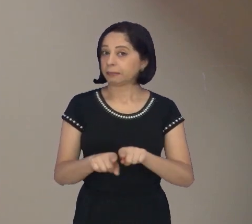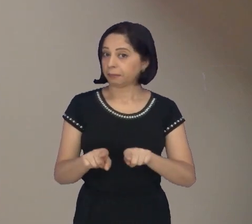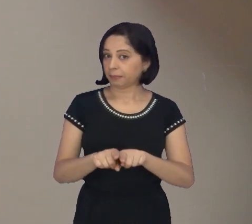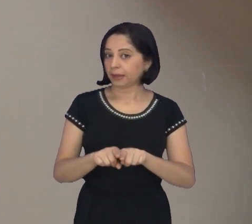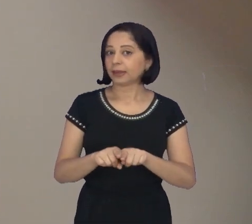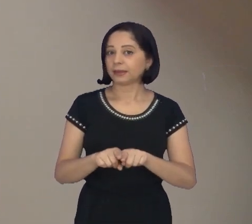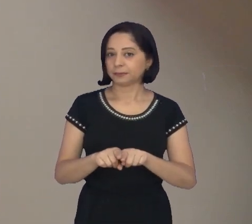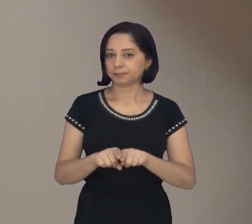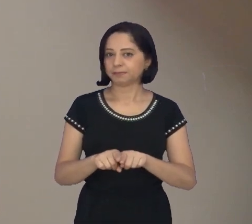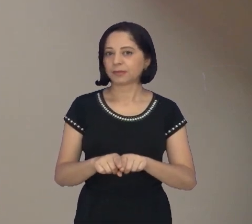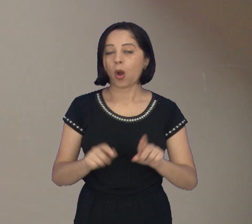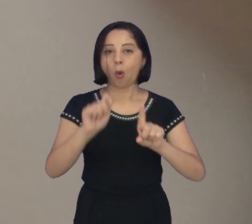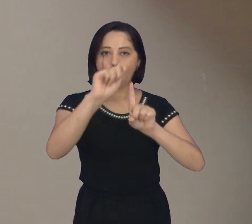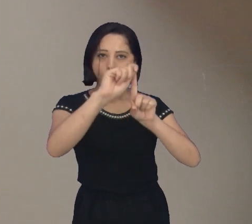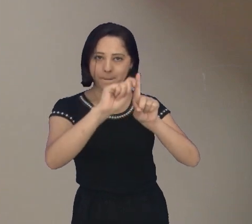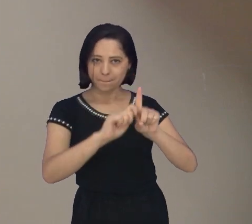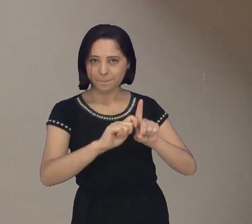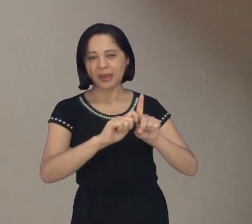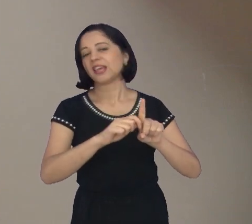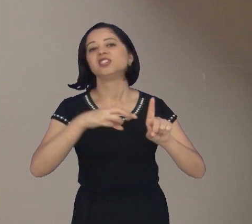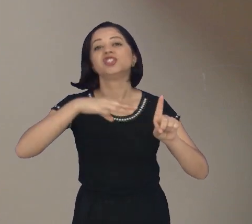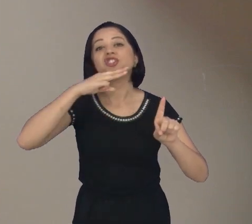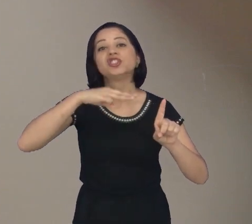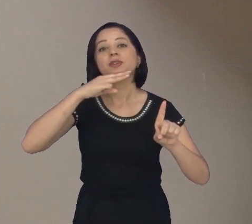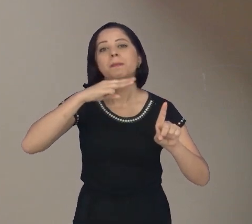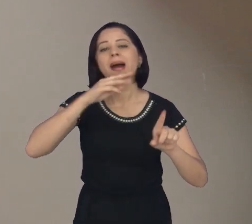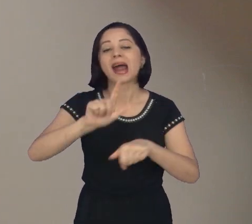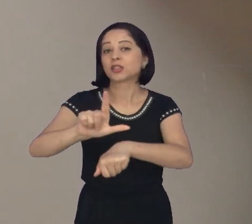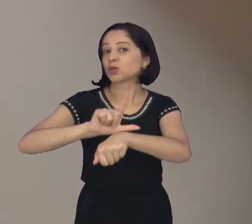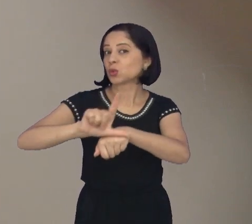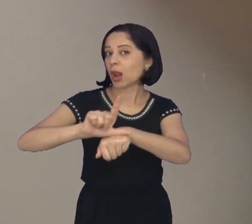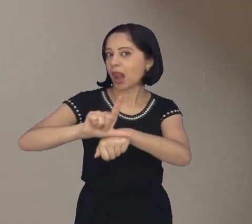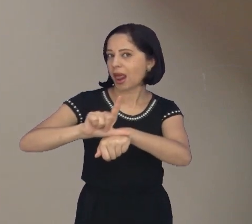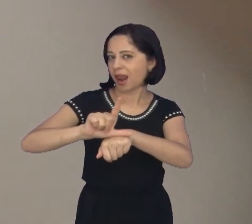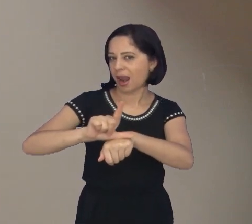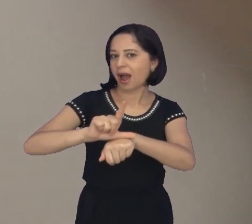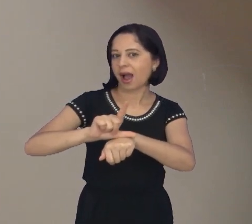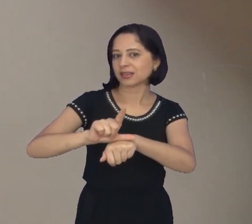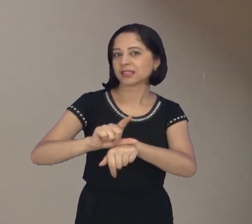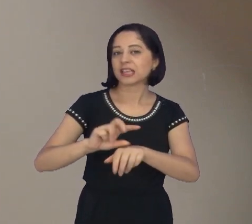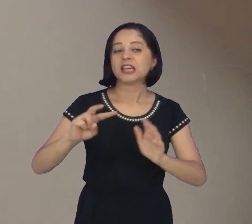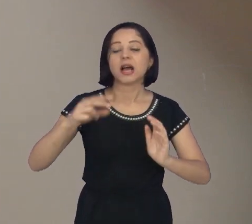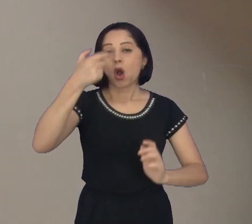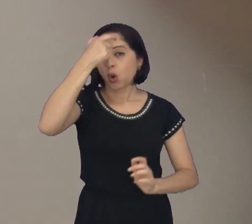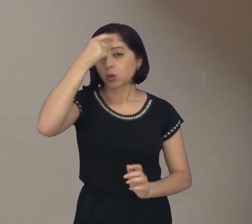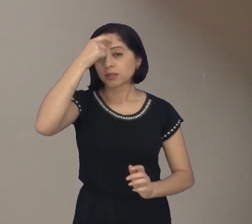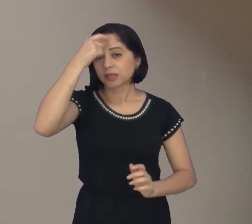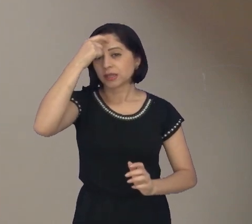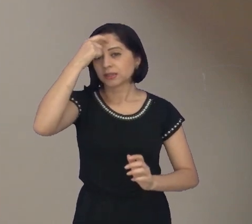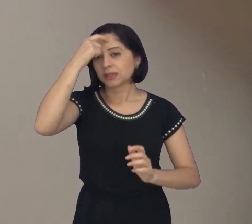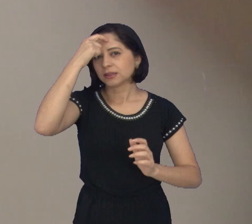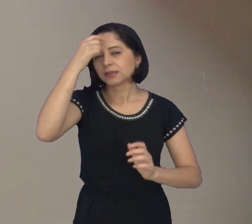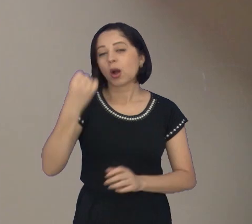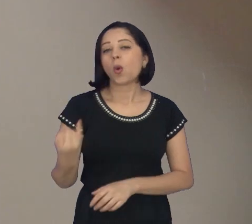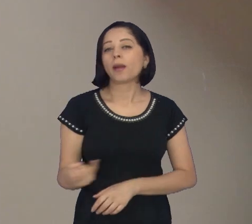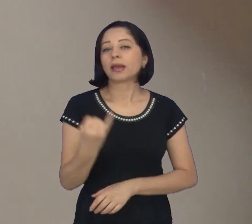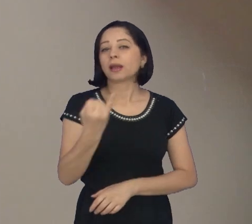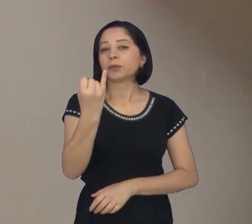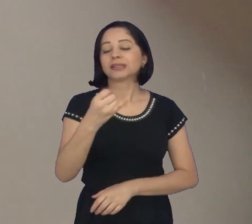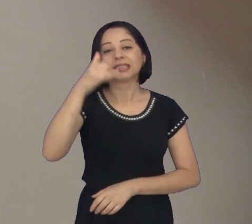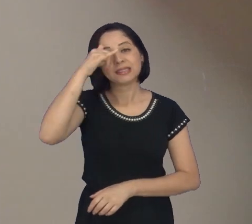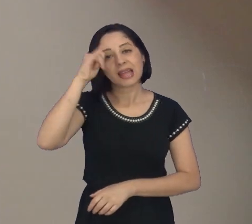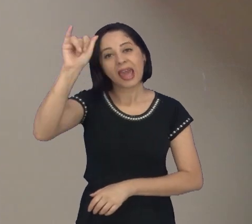também que esse mês nós comemoramos o Março Lilás, mês de conscientização sobre a importância da